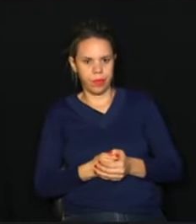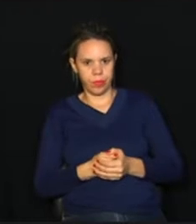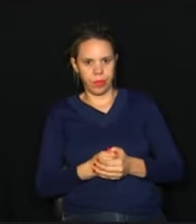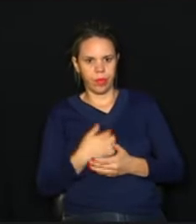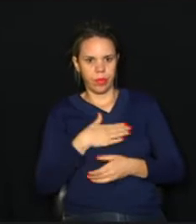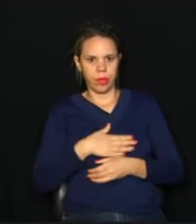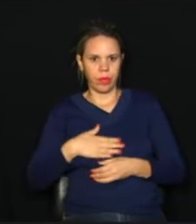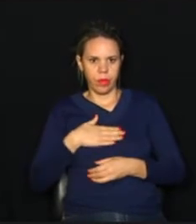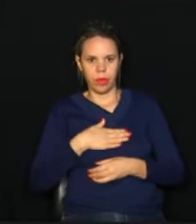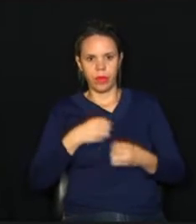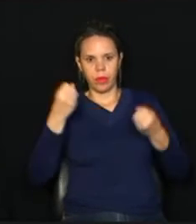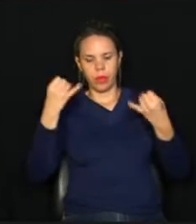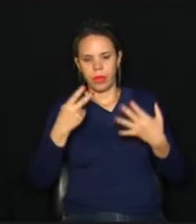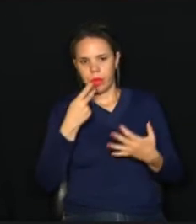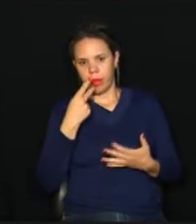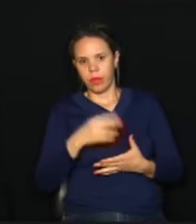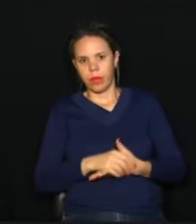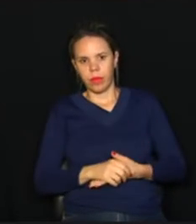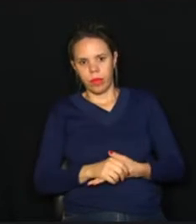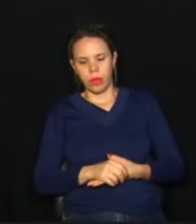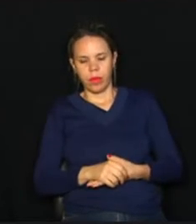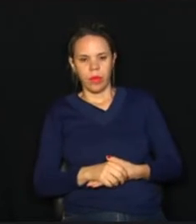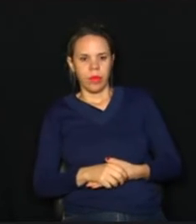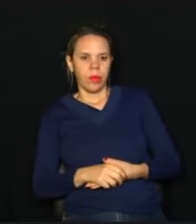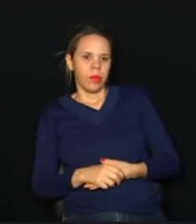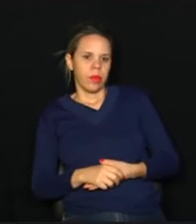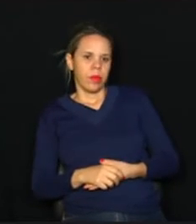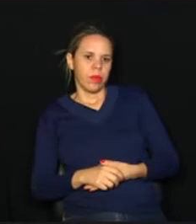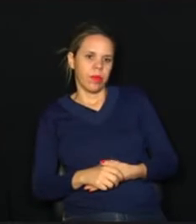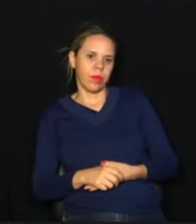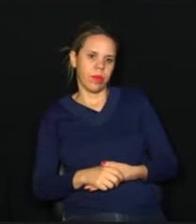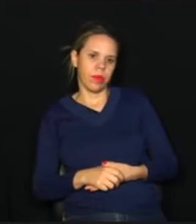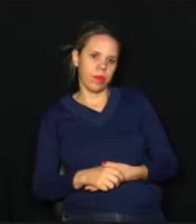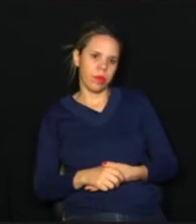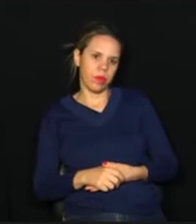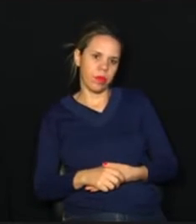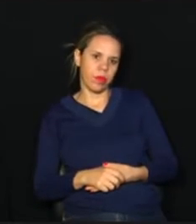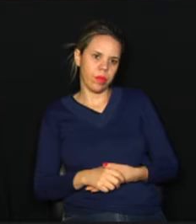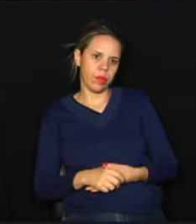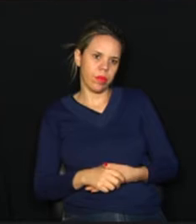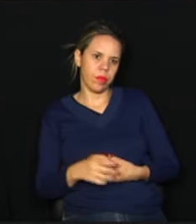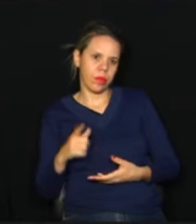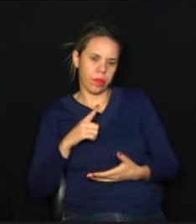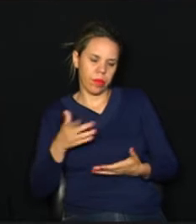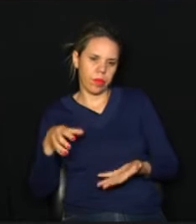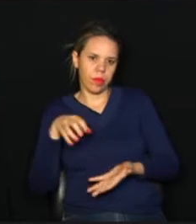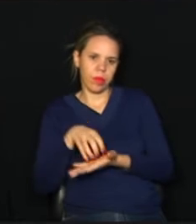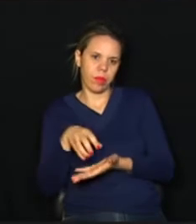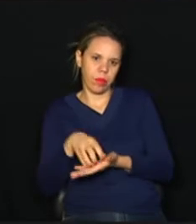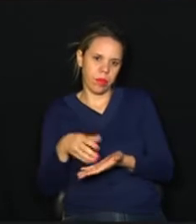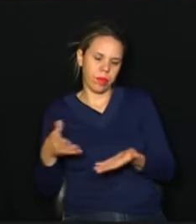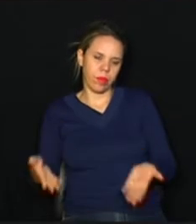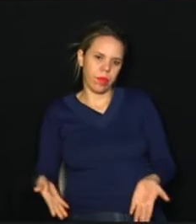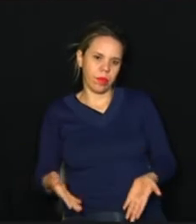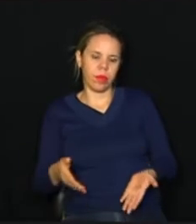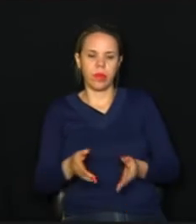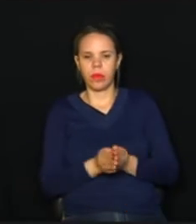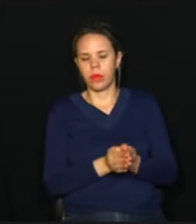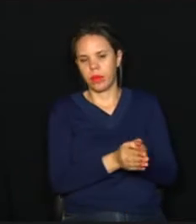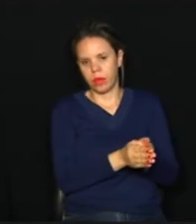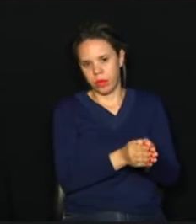de ressaltar esse ponto. Mas nós temos uma unidade em Mogi